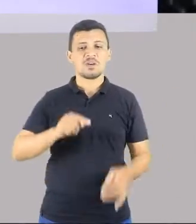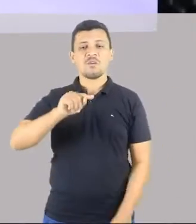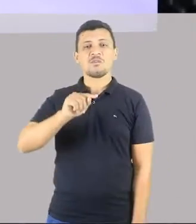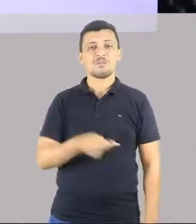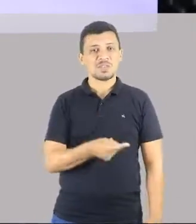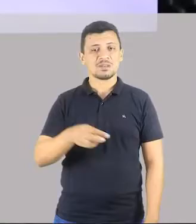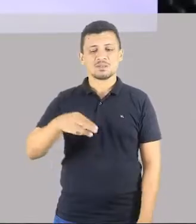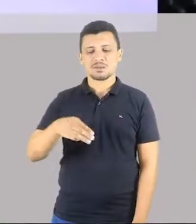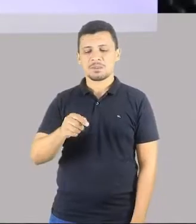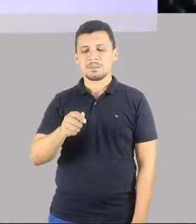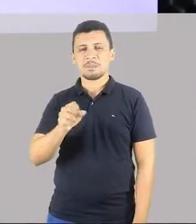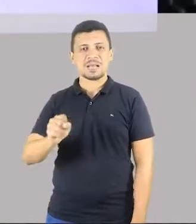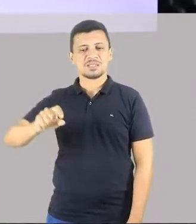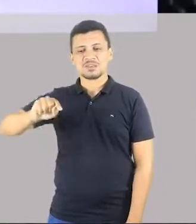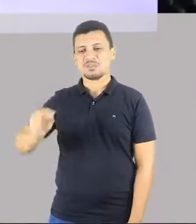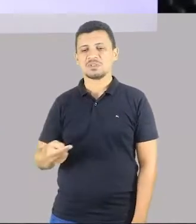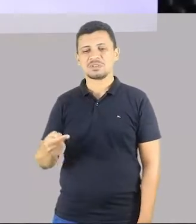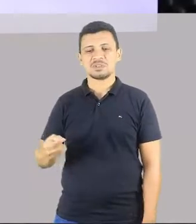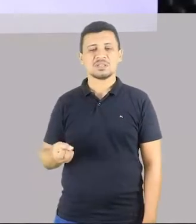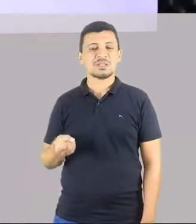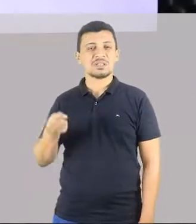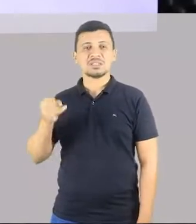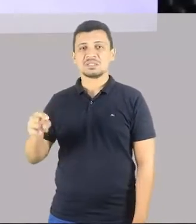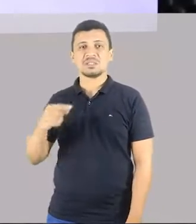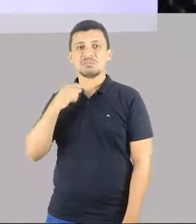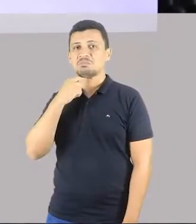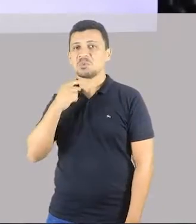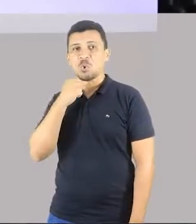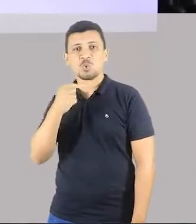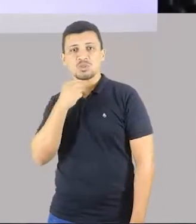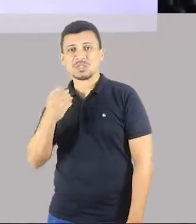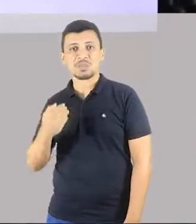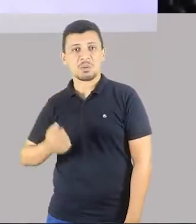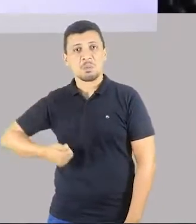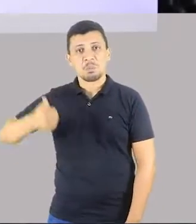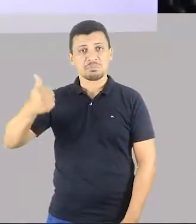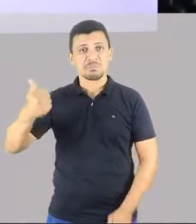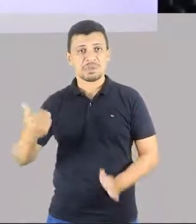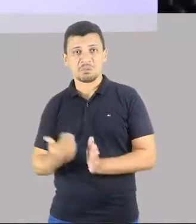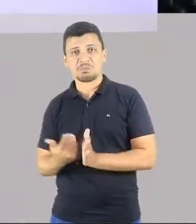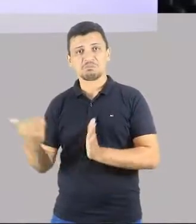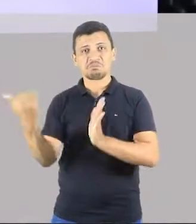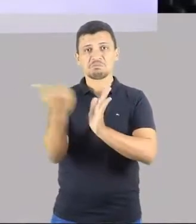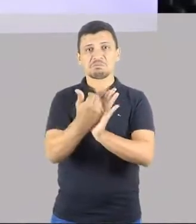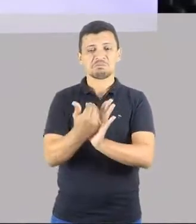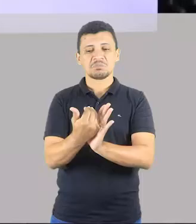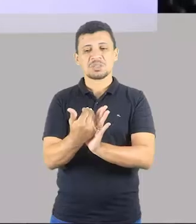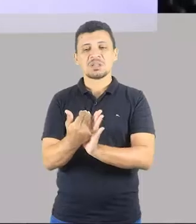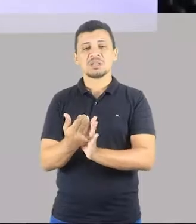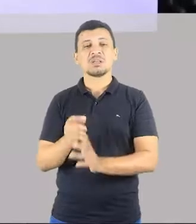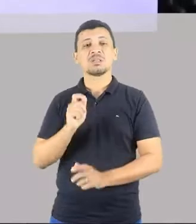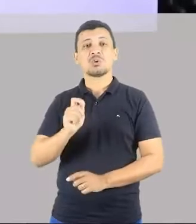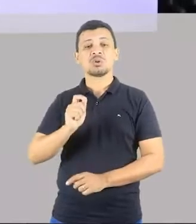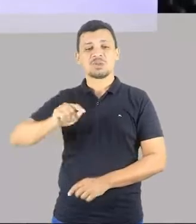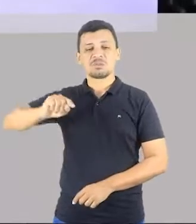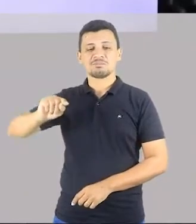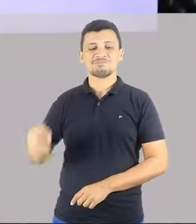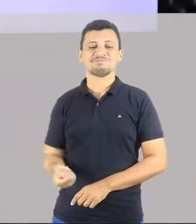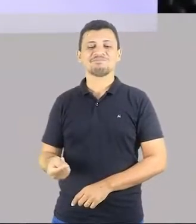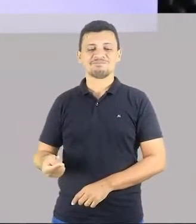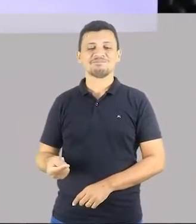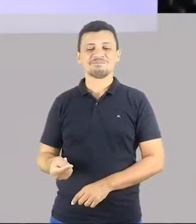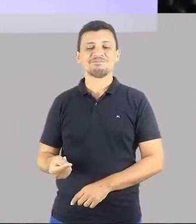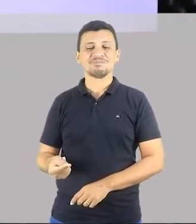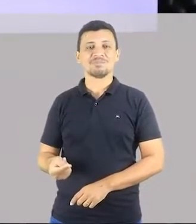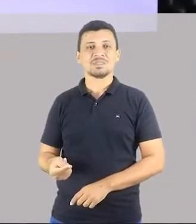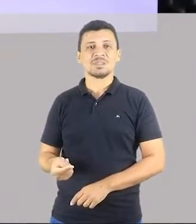alcançado. E a oração, se não desse o primeiro passo, está intercalada. Por isso, a pontuação obrigatória. Eu